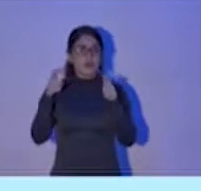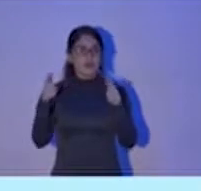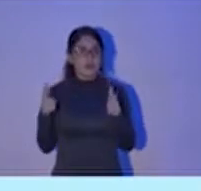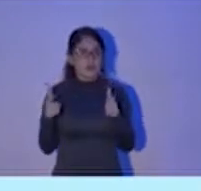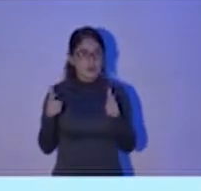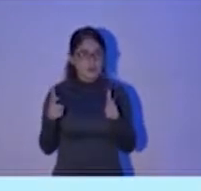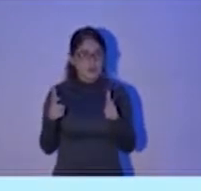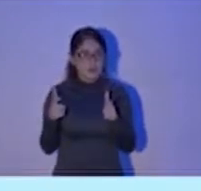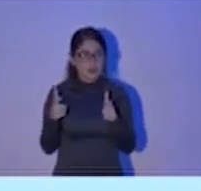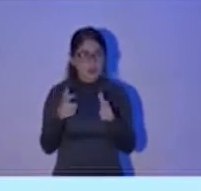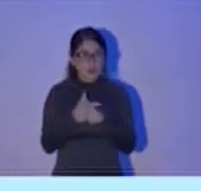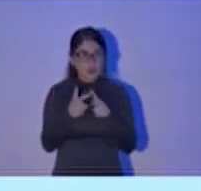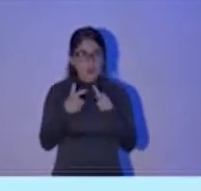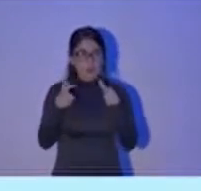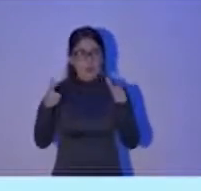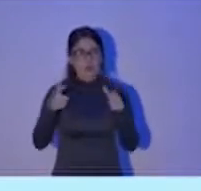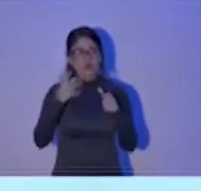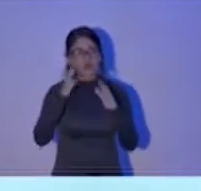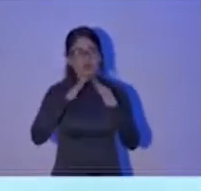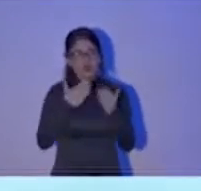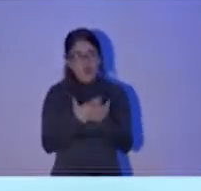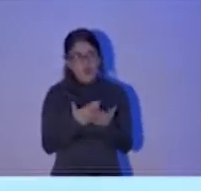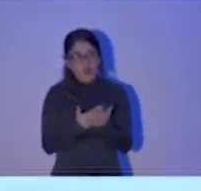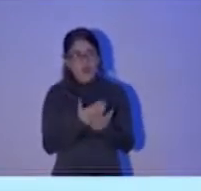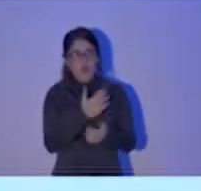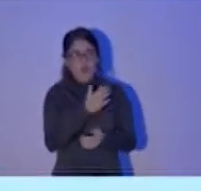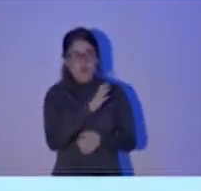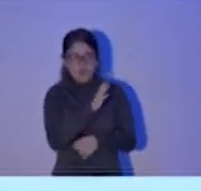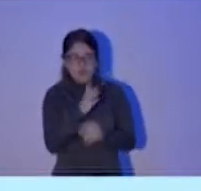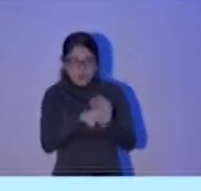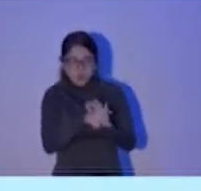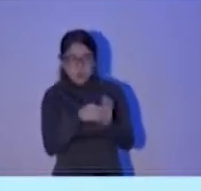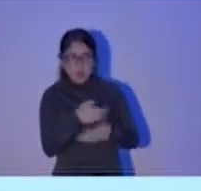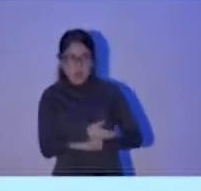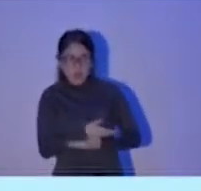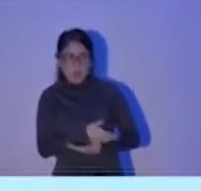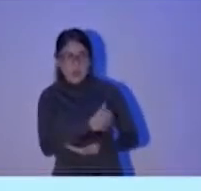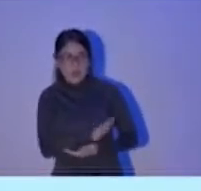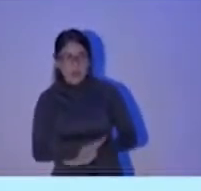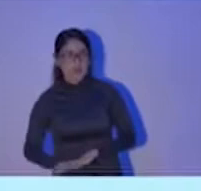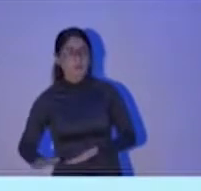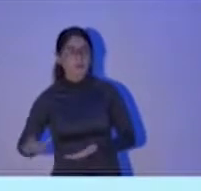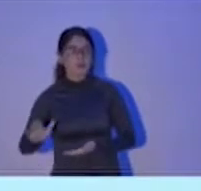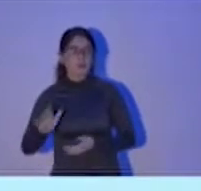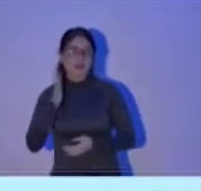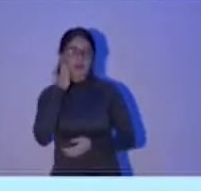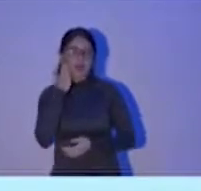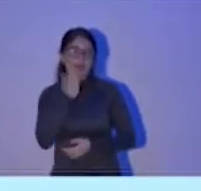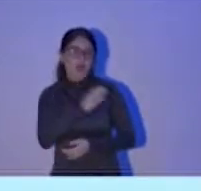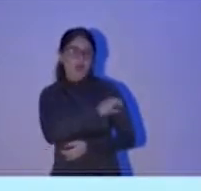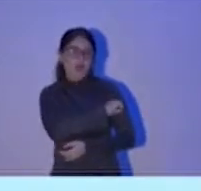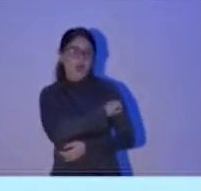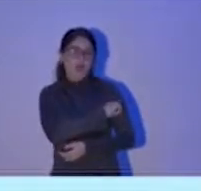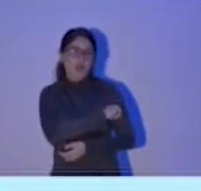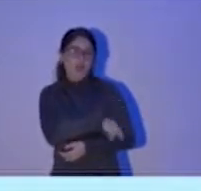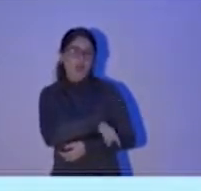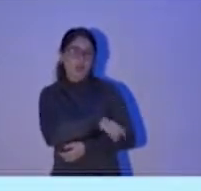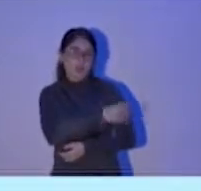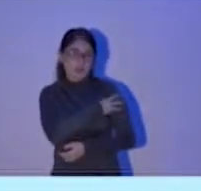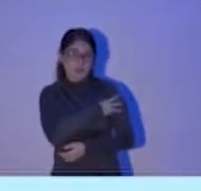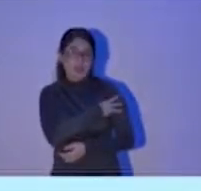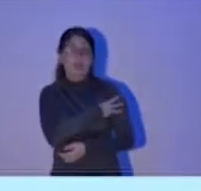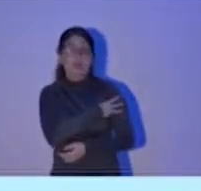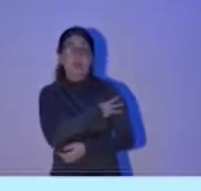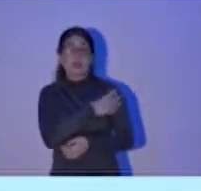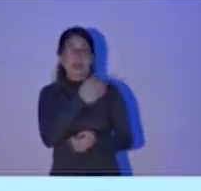essa população de crianças, que, como a gente bem sabe, é nessa faixa de 0 a 3 anos em que as crianças mais